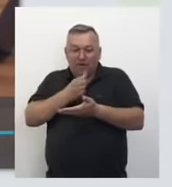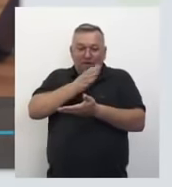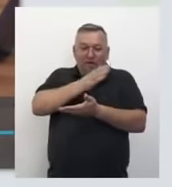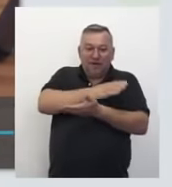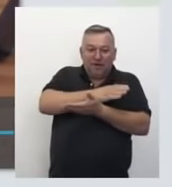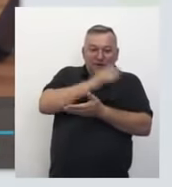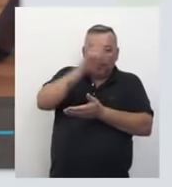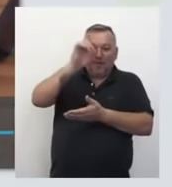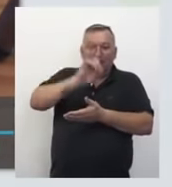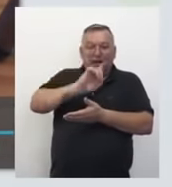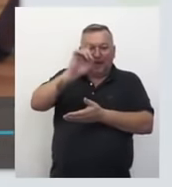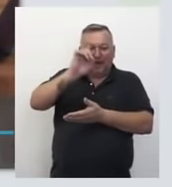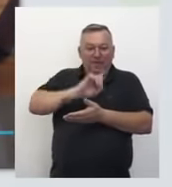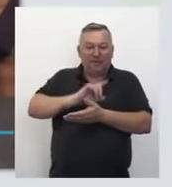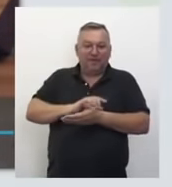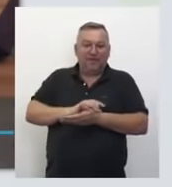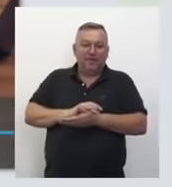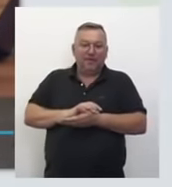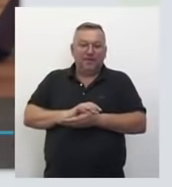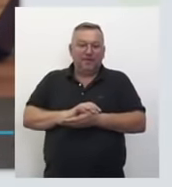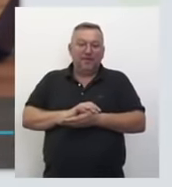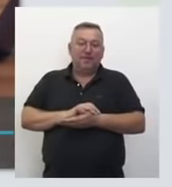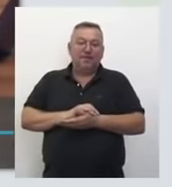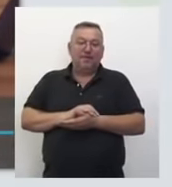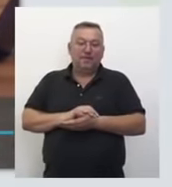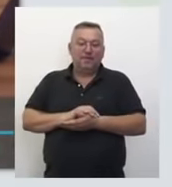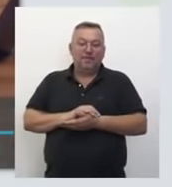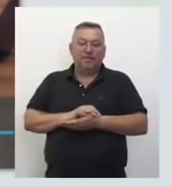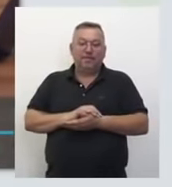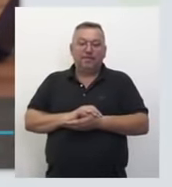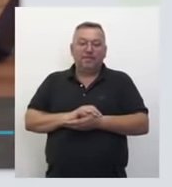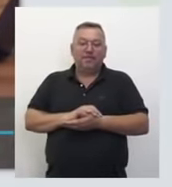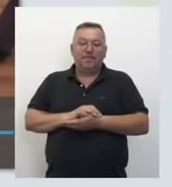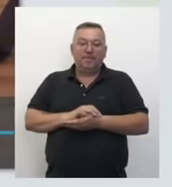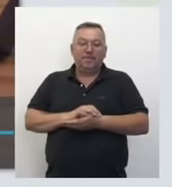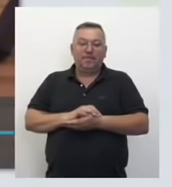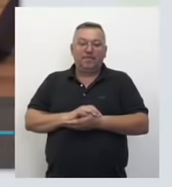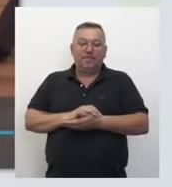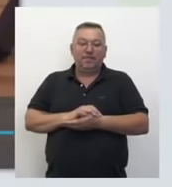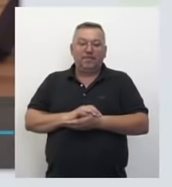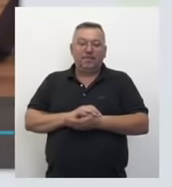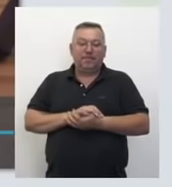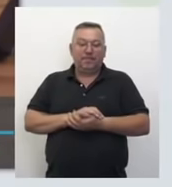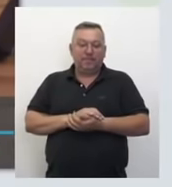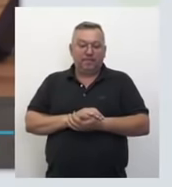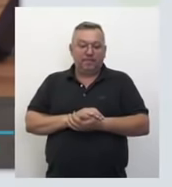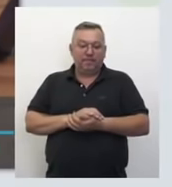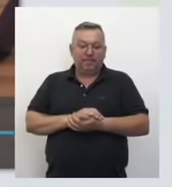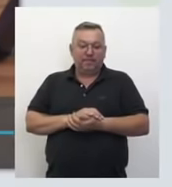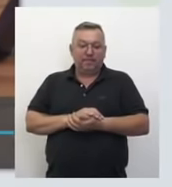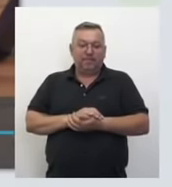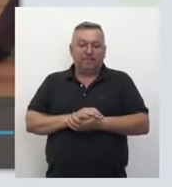um amarelo. Então deixa eu ver aqui. De um lado vai ser o laranja.